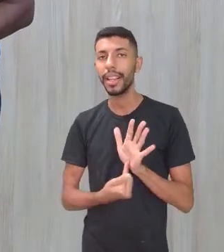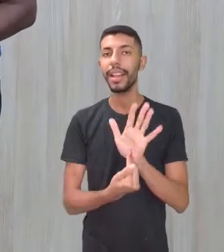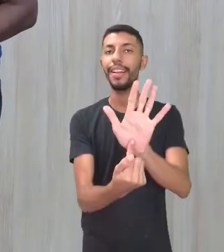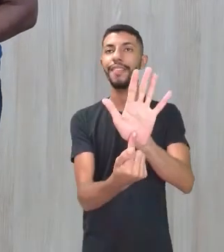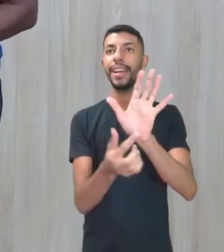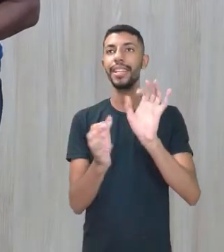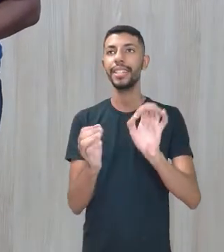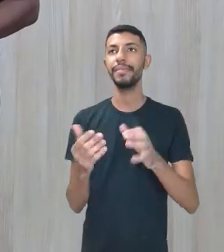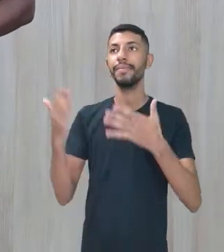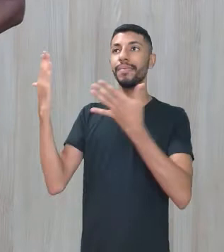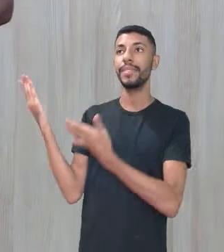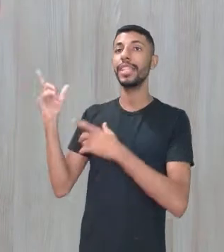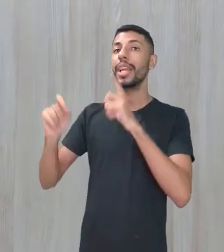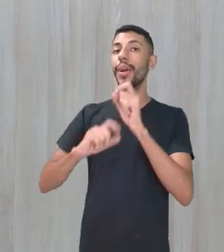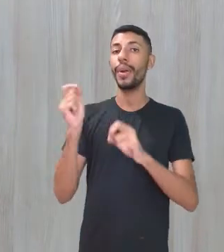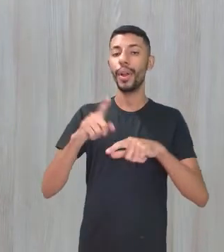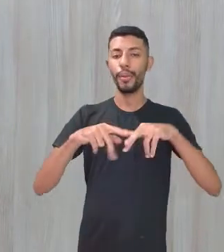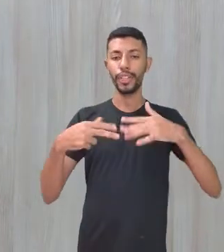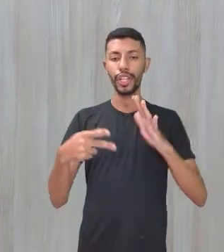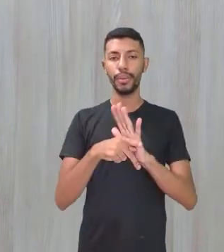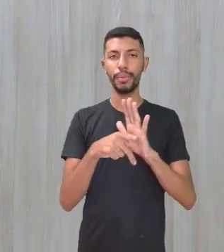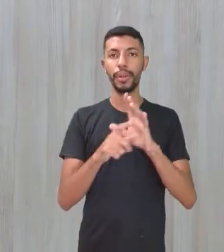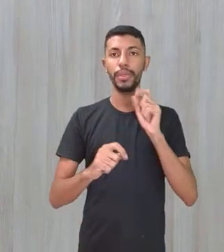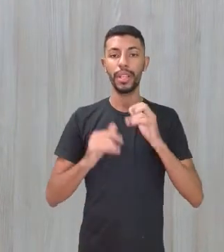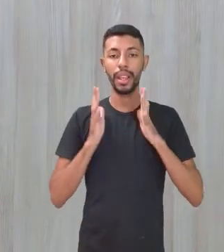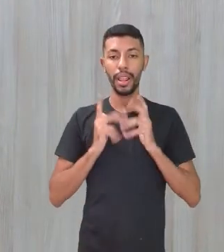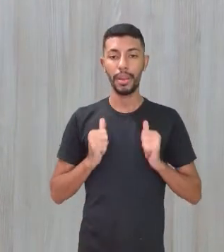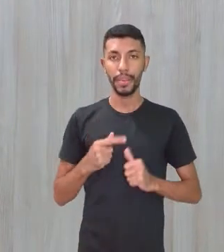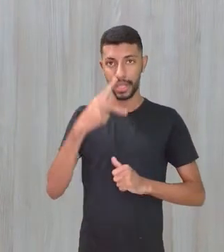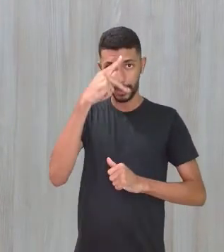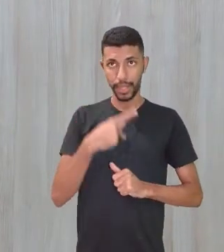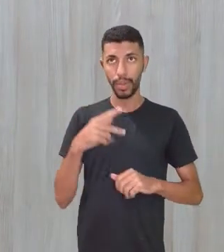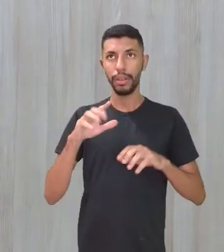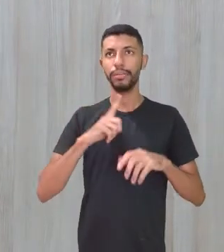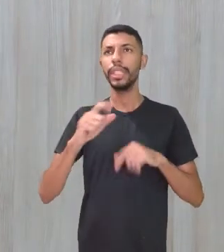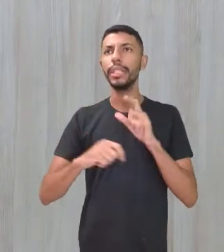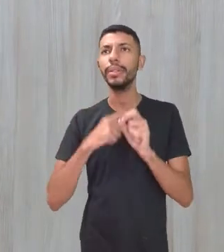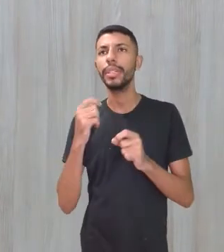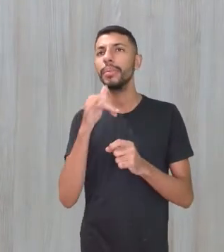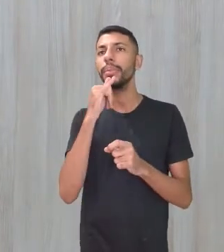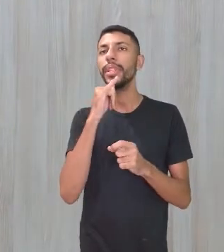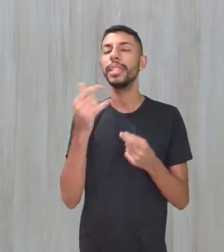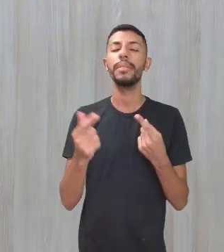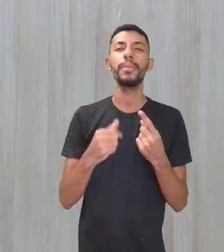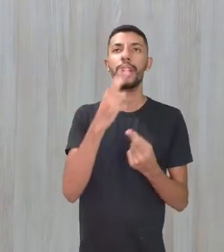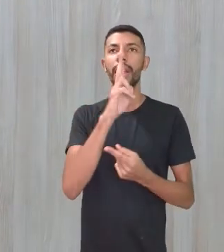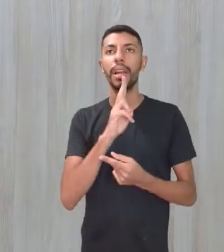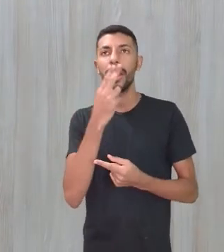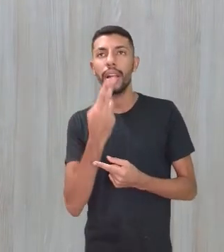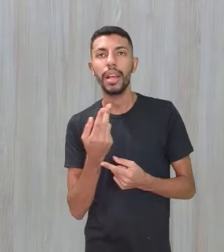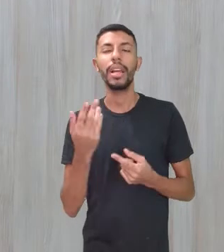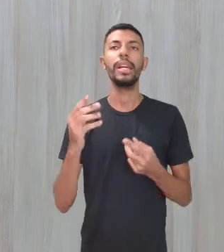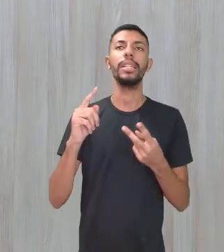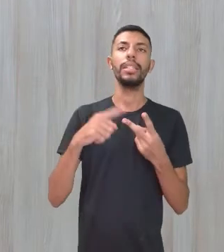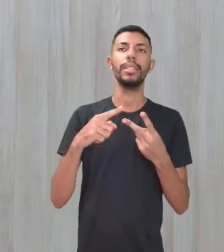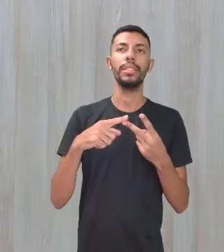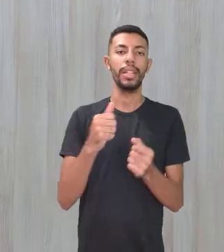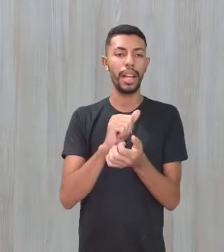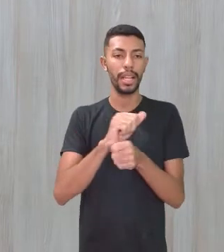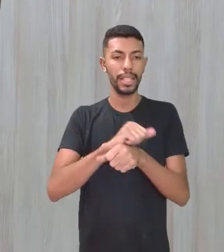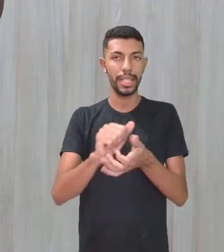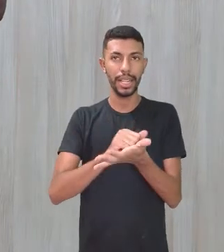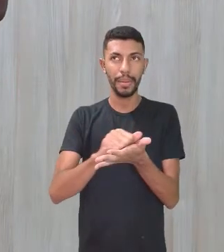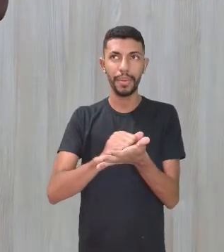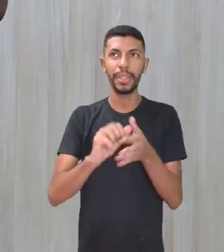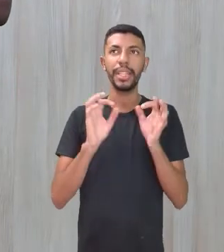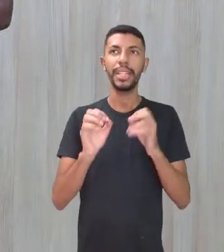são objetos de higiene pessoal. Então, tem um sabonete, tem um sorvete, Tem a escova com creme dental,